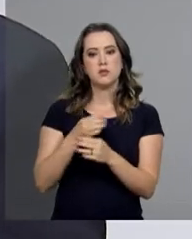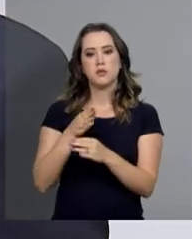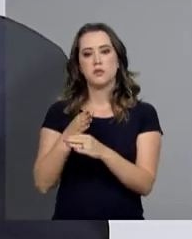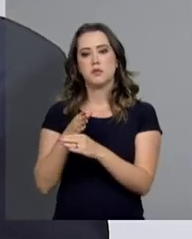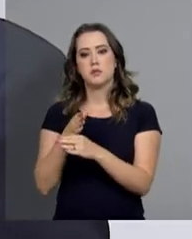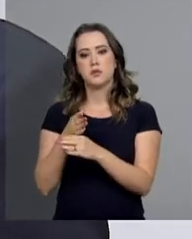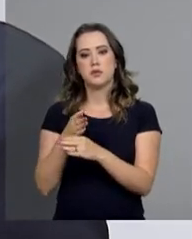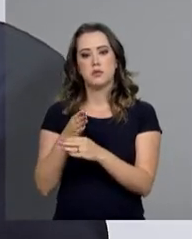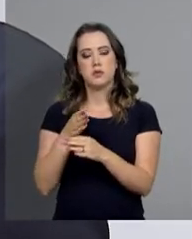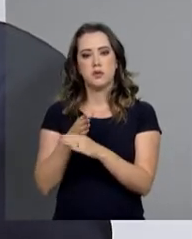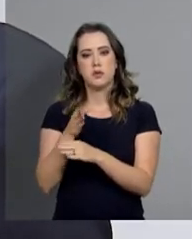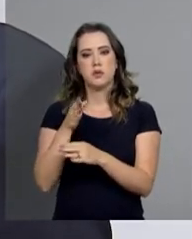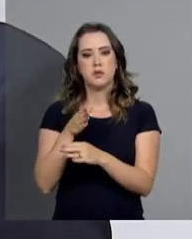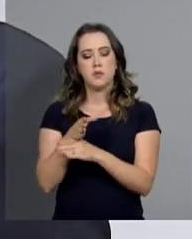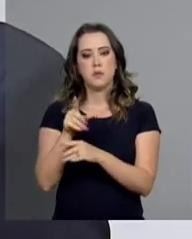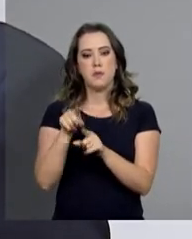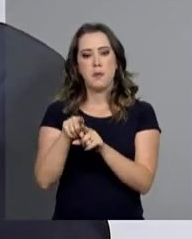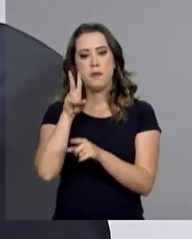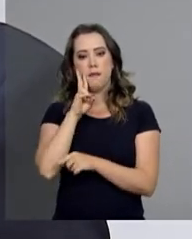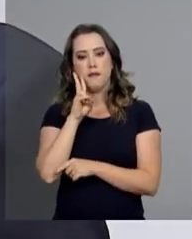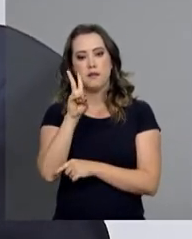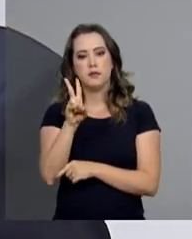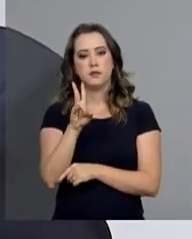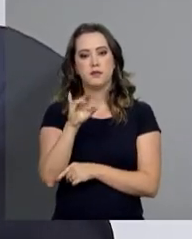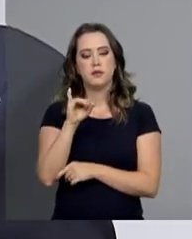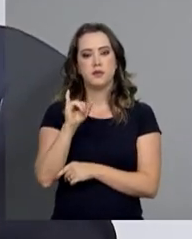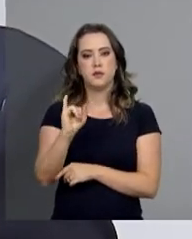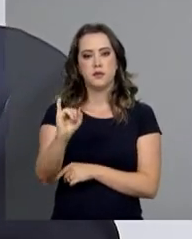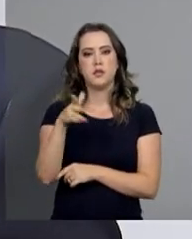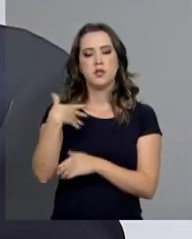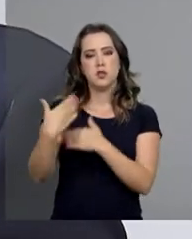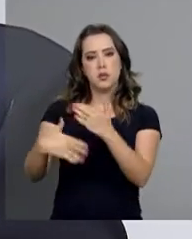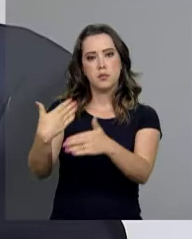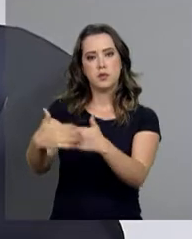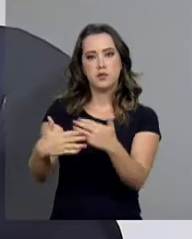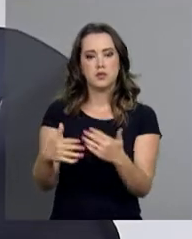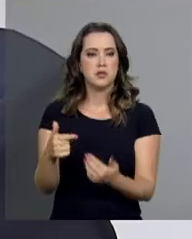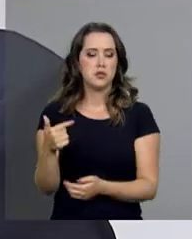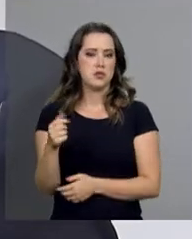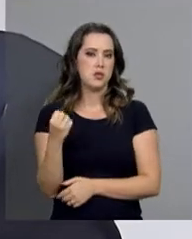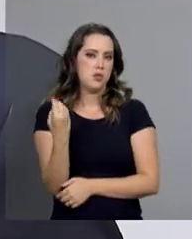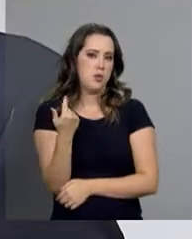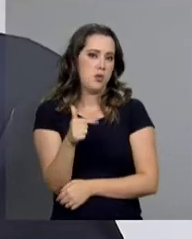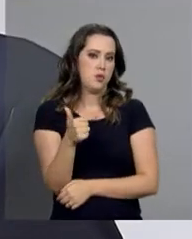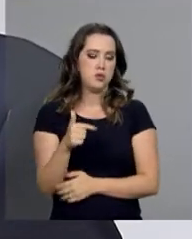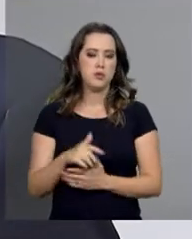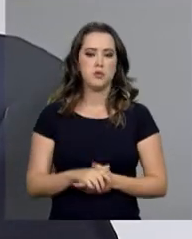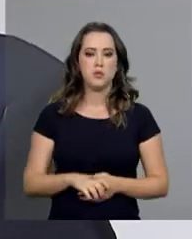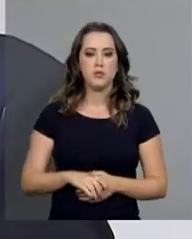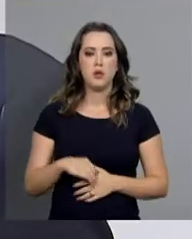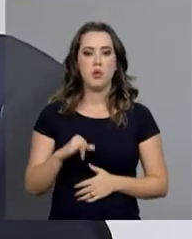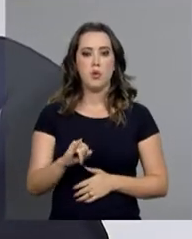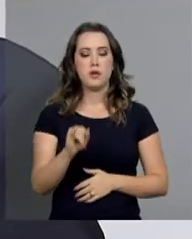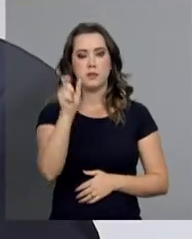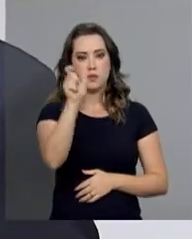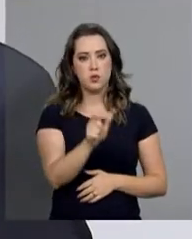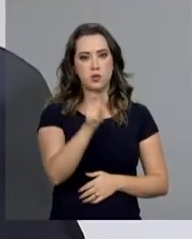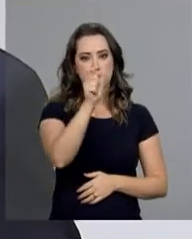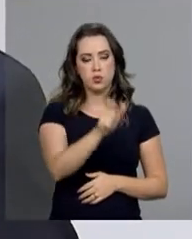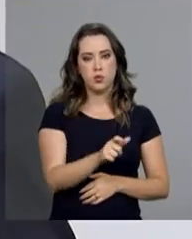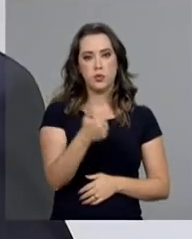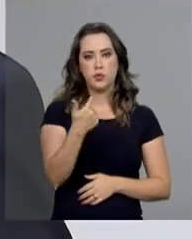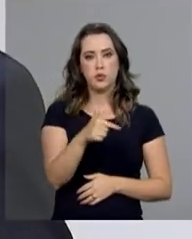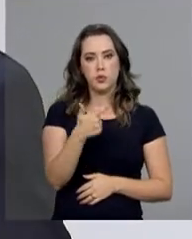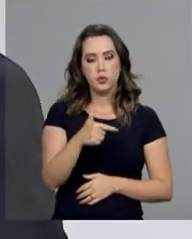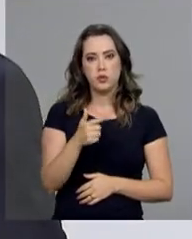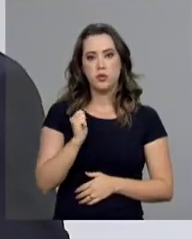da receita e consulta é só declaração é foi processado ou não como esse com um contingente de contribuintes não têm imposto a